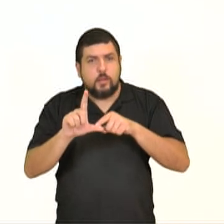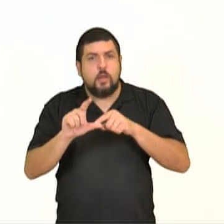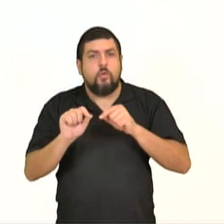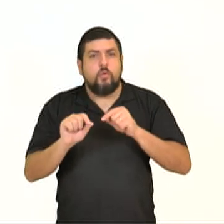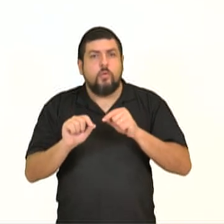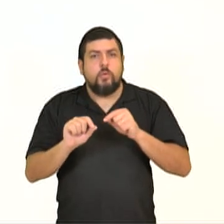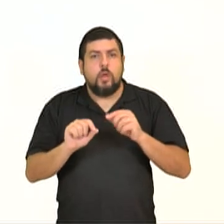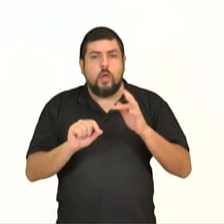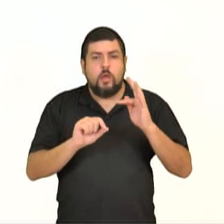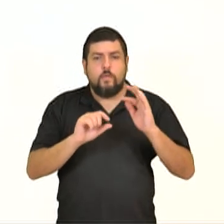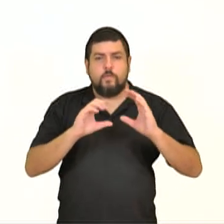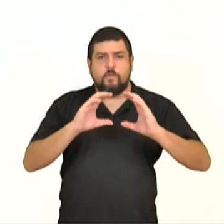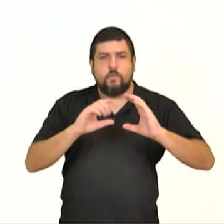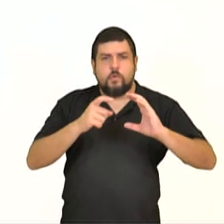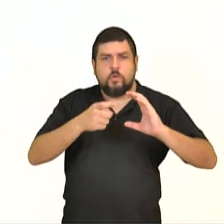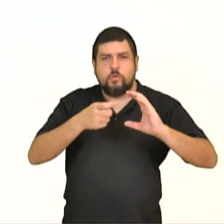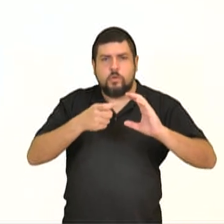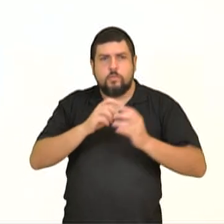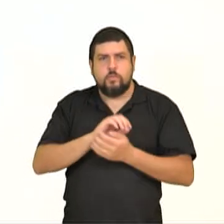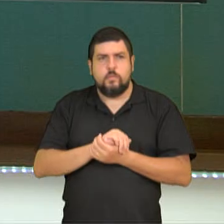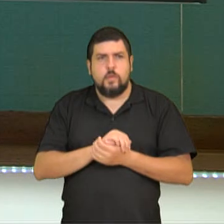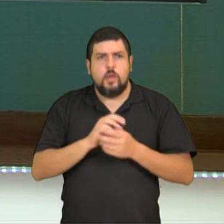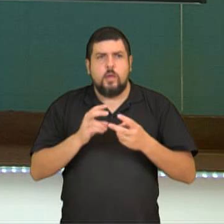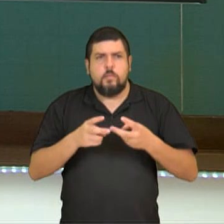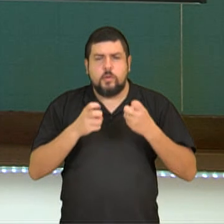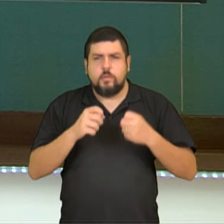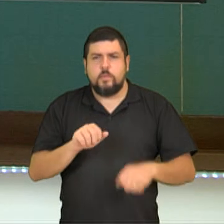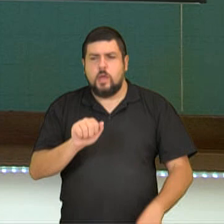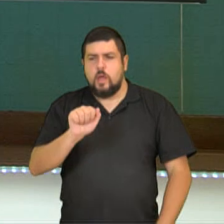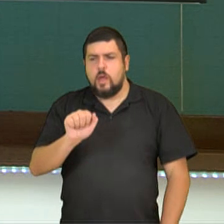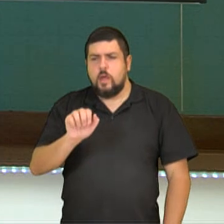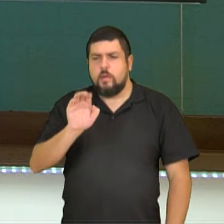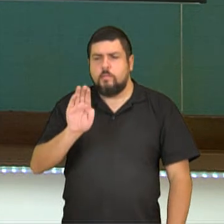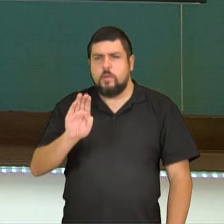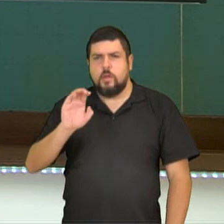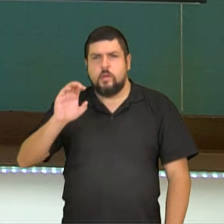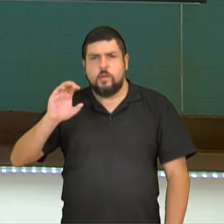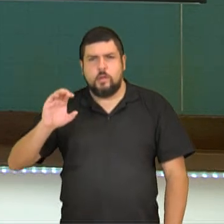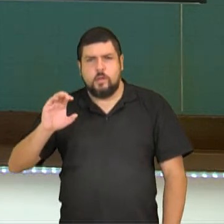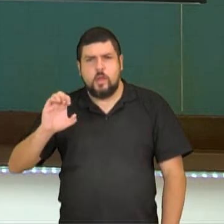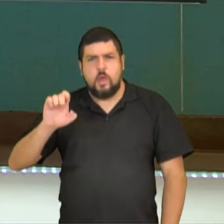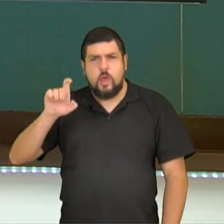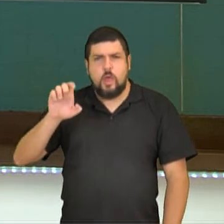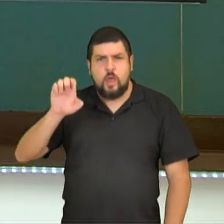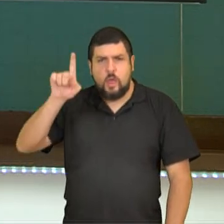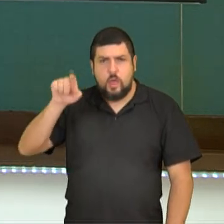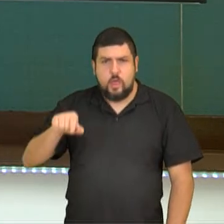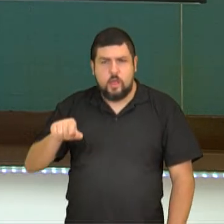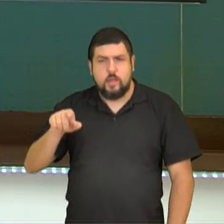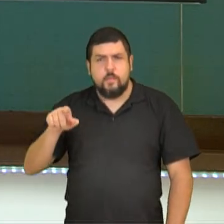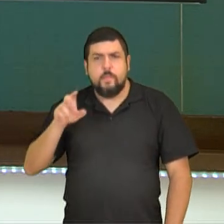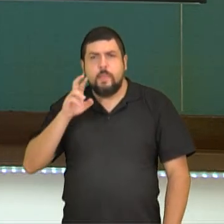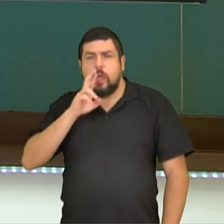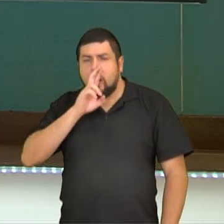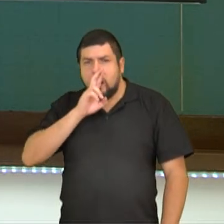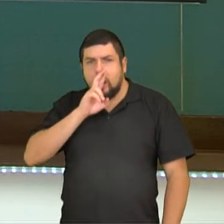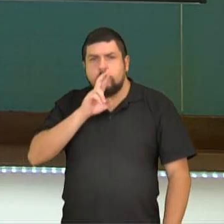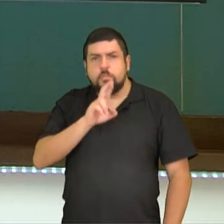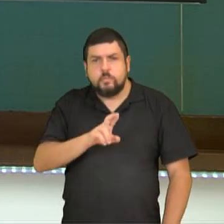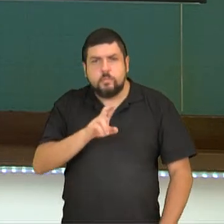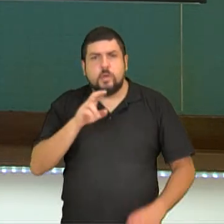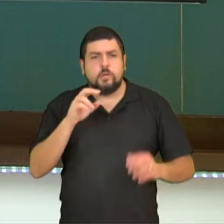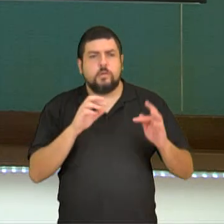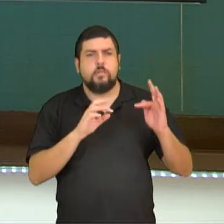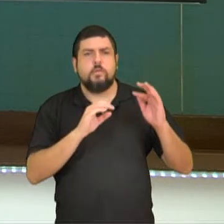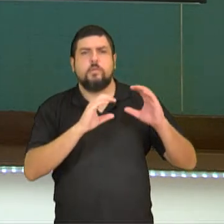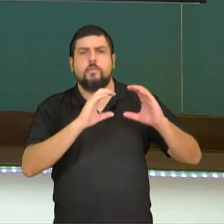que A, B e C, eles são raízes de f. Mas por que A, B e C são raízes de f? Porque a